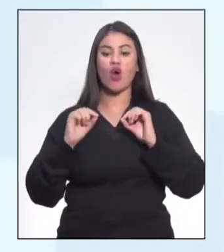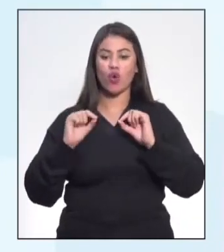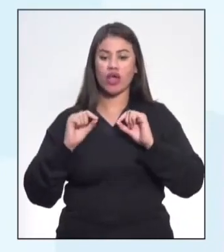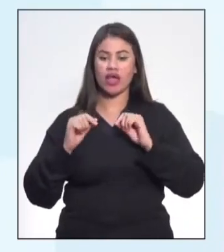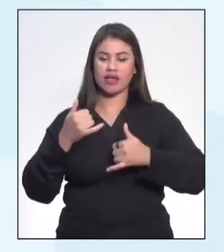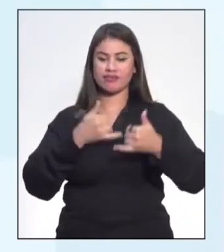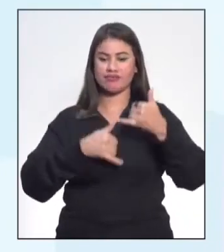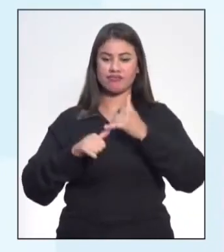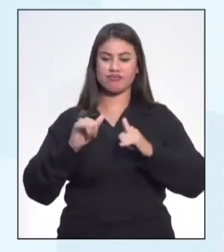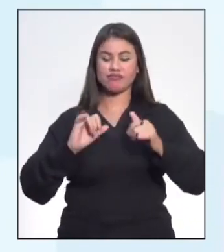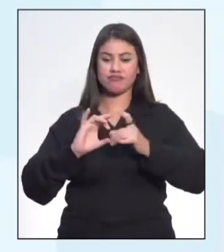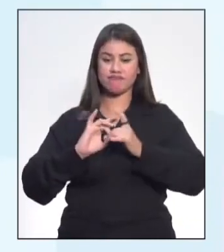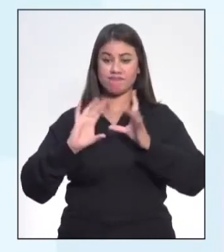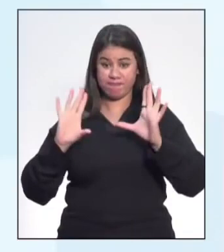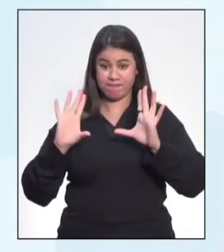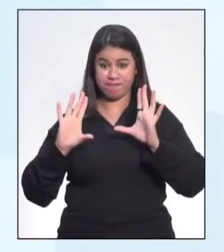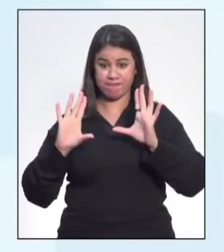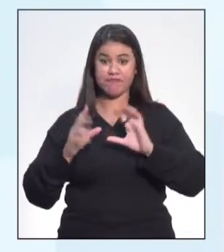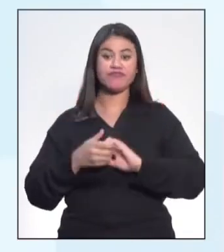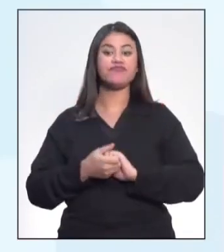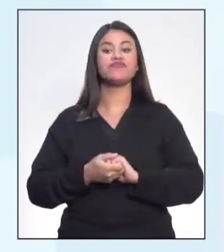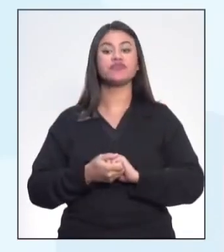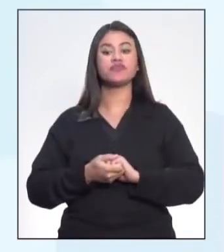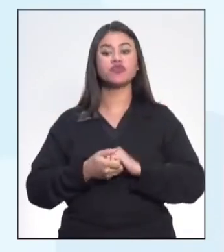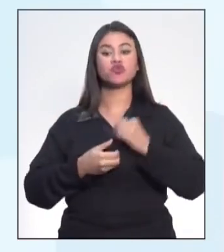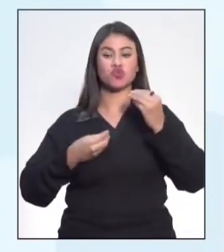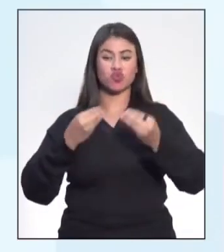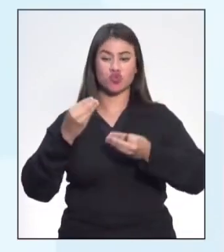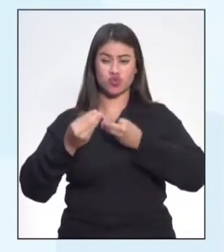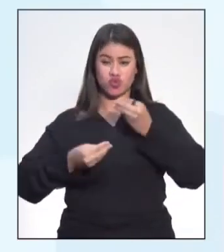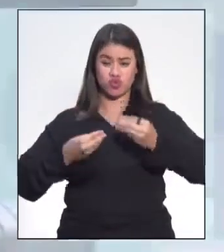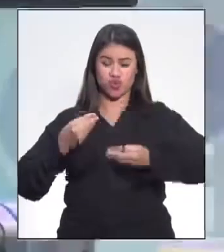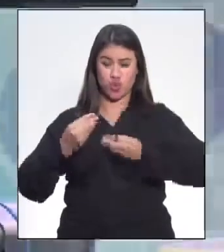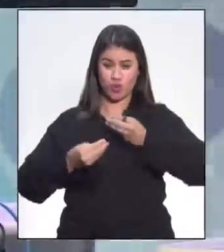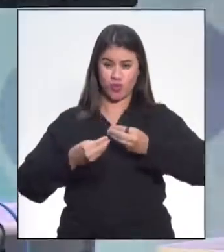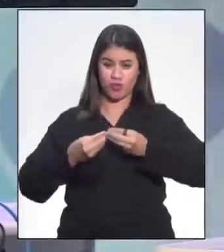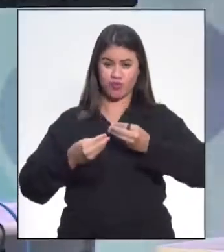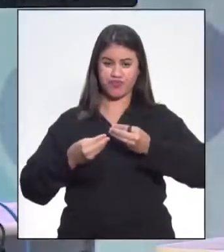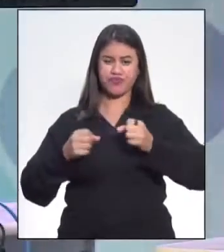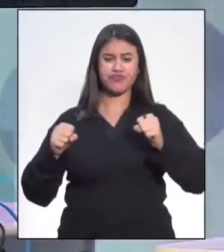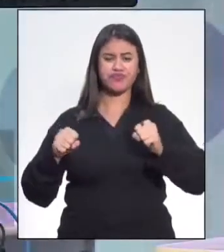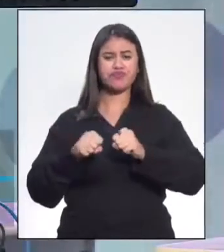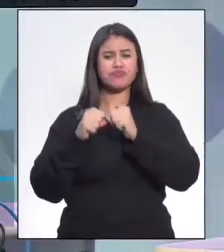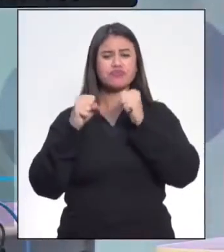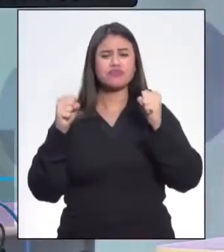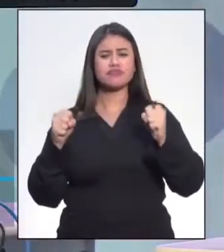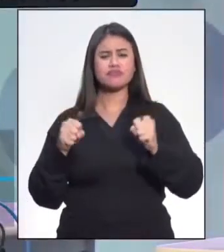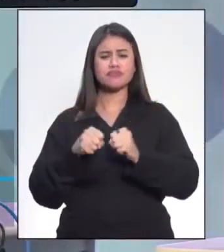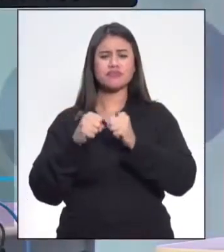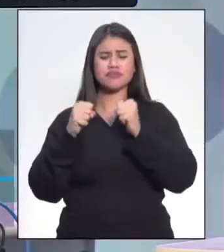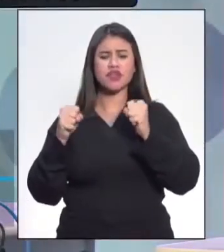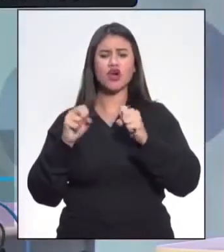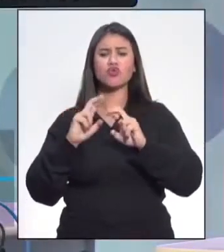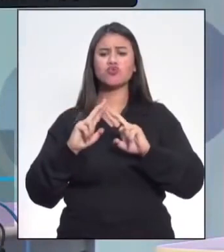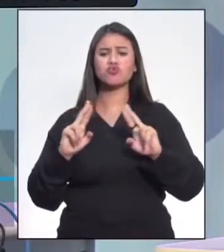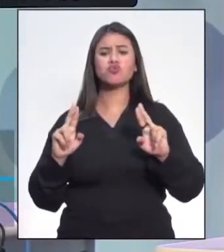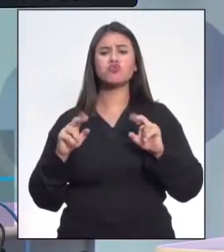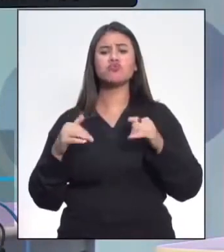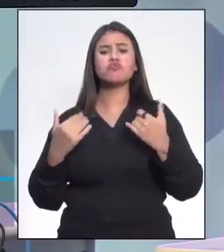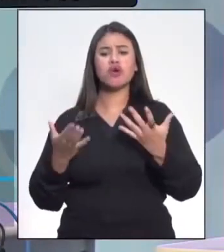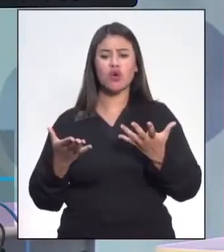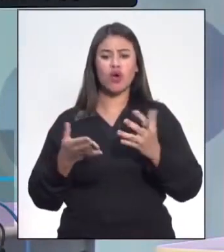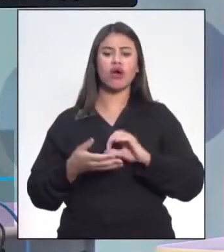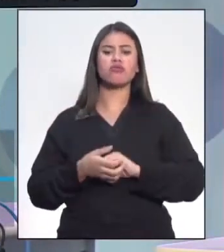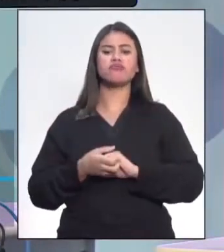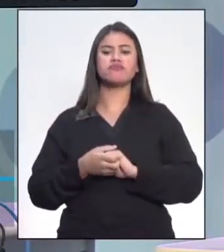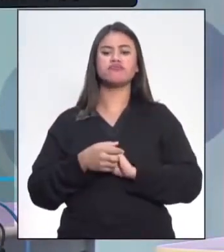energias. Tudo bem? E como nós chamamos essas quebras e essas formações de energia?